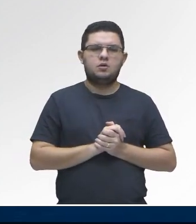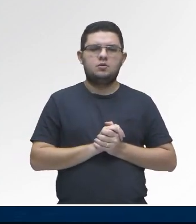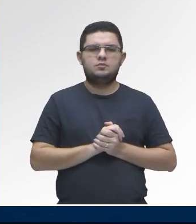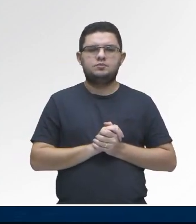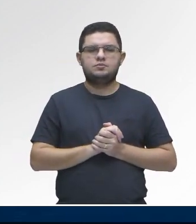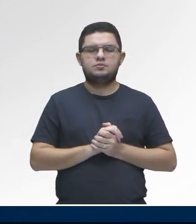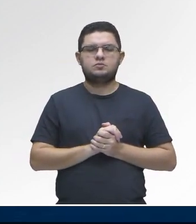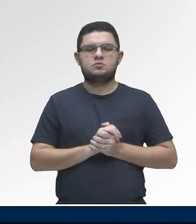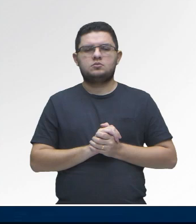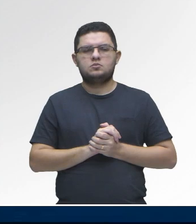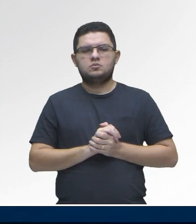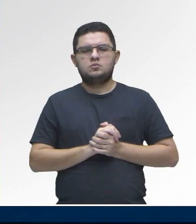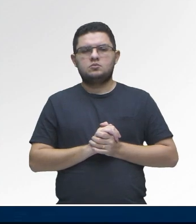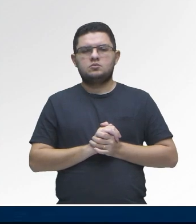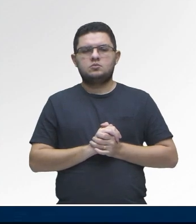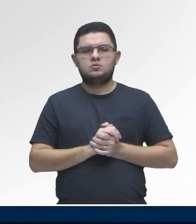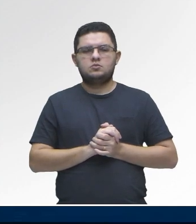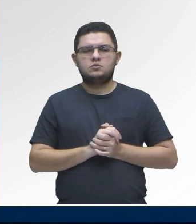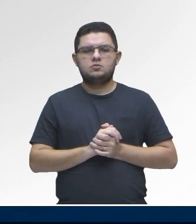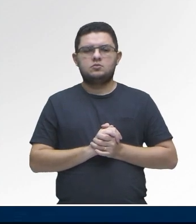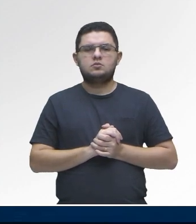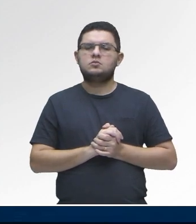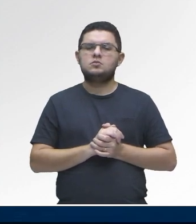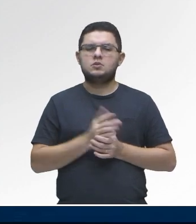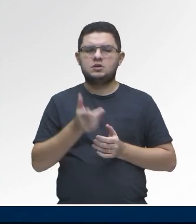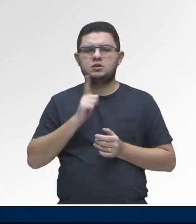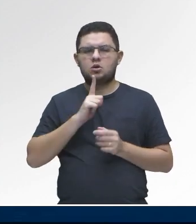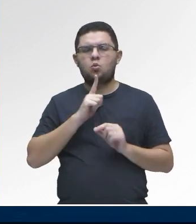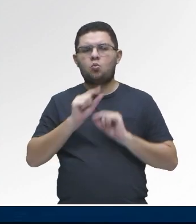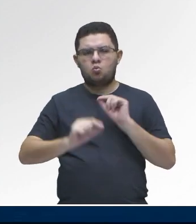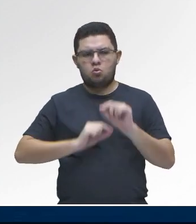Observe aqui. Nós temos